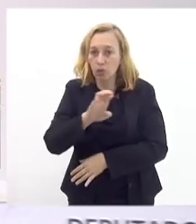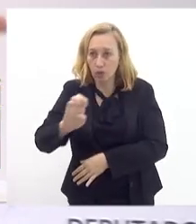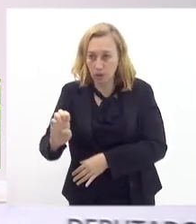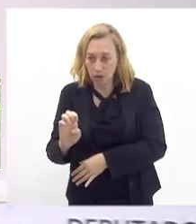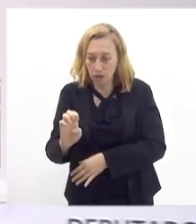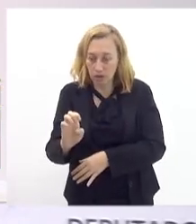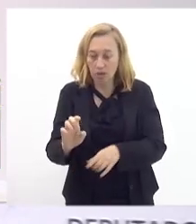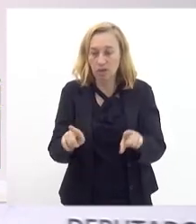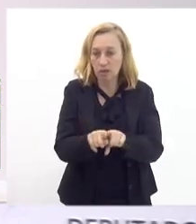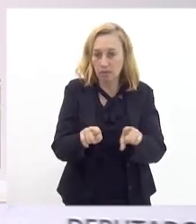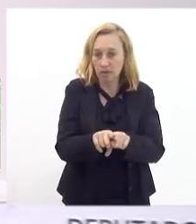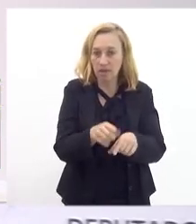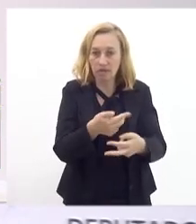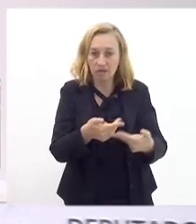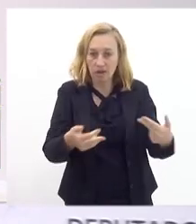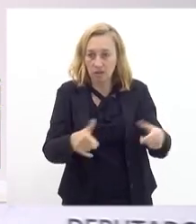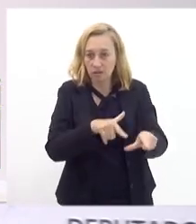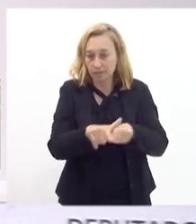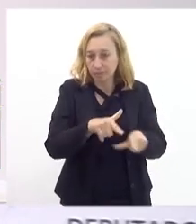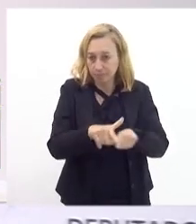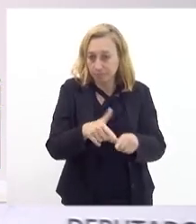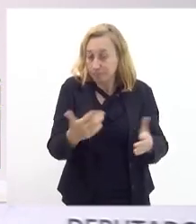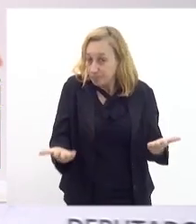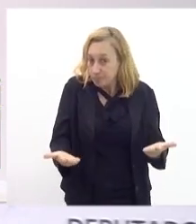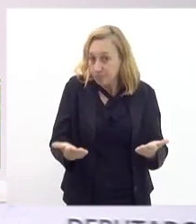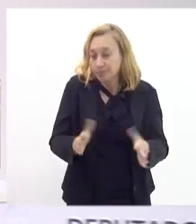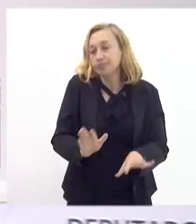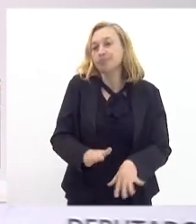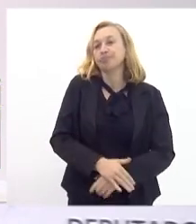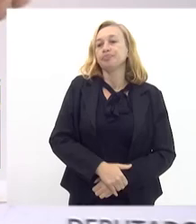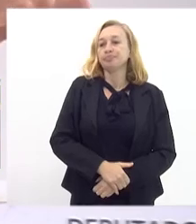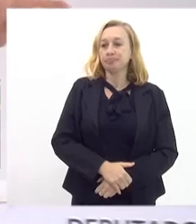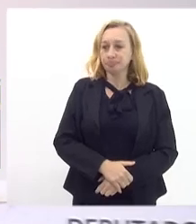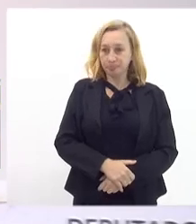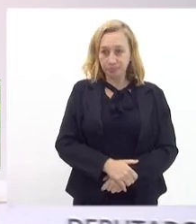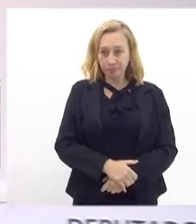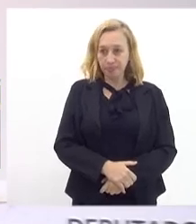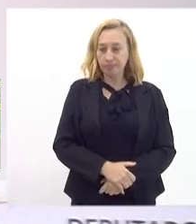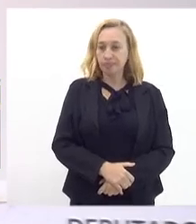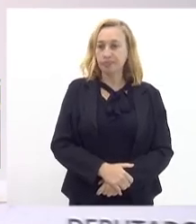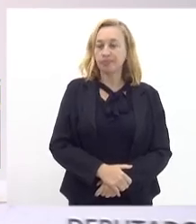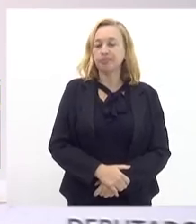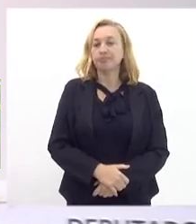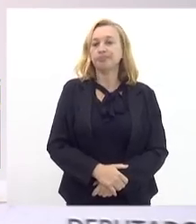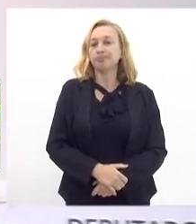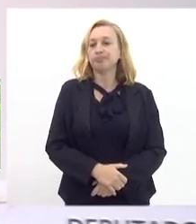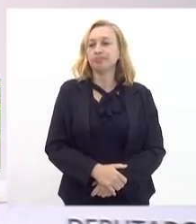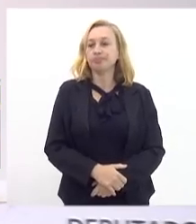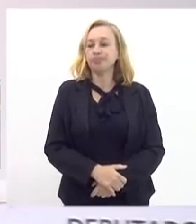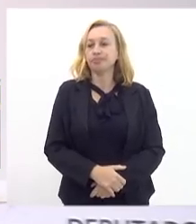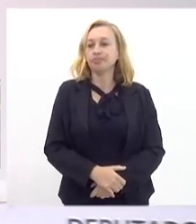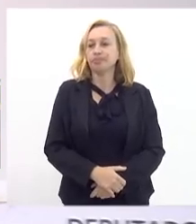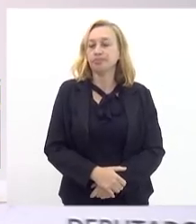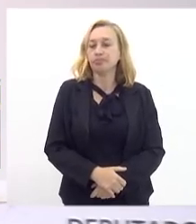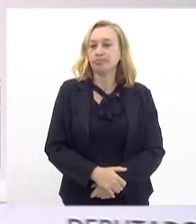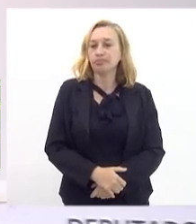de emprego porque a não ser a fazer as sapatas das mesmas o resto é tudo montagem